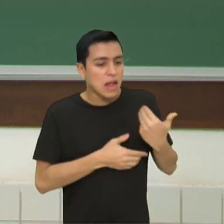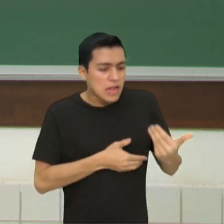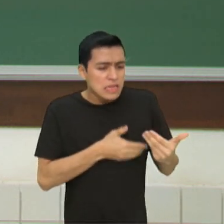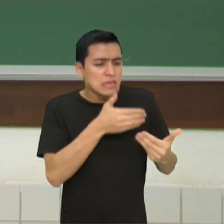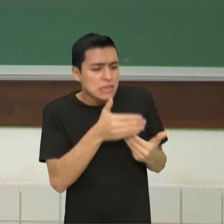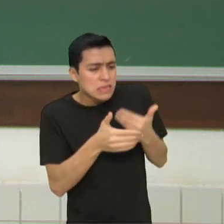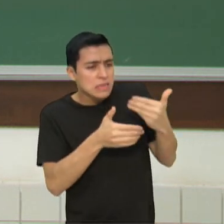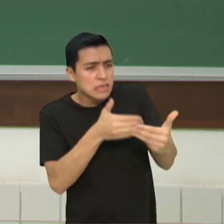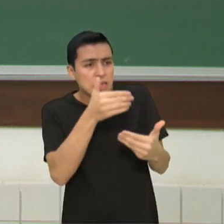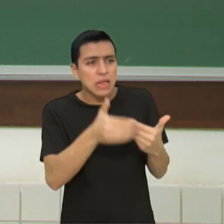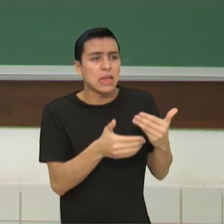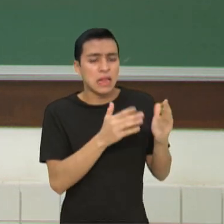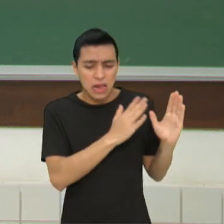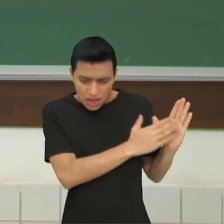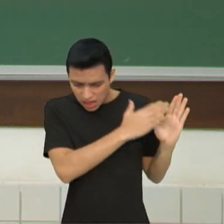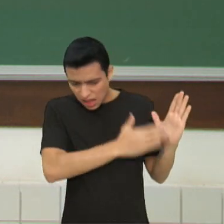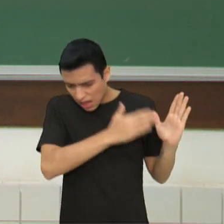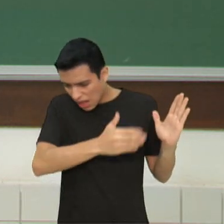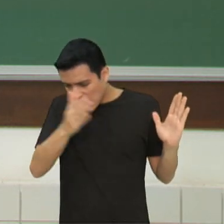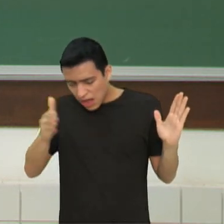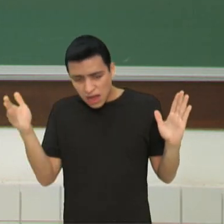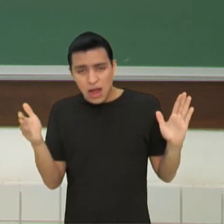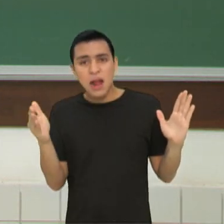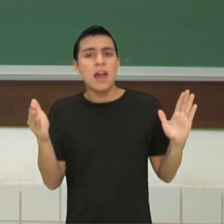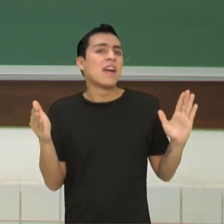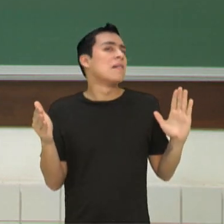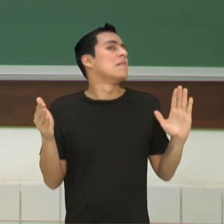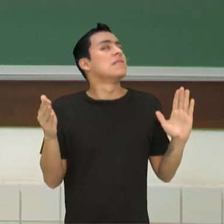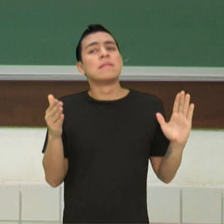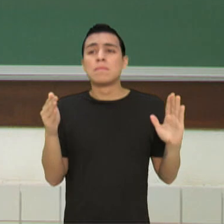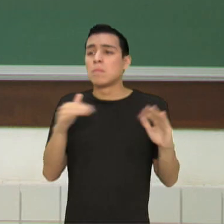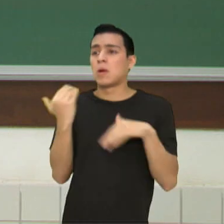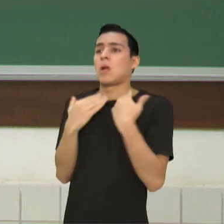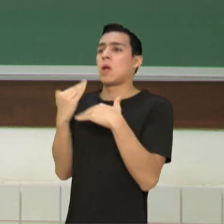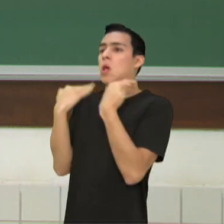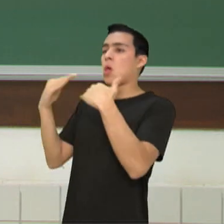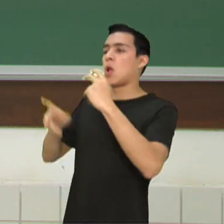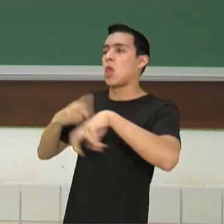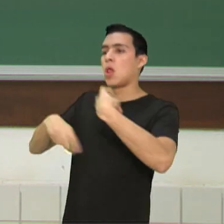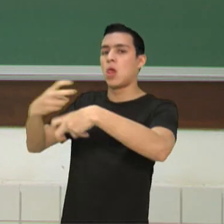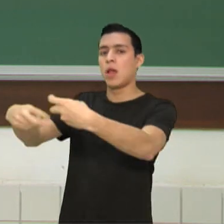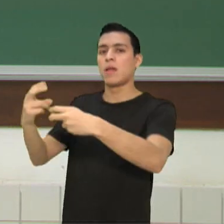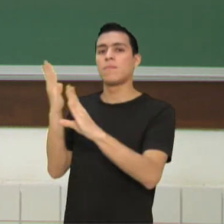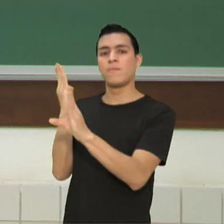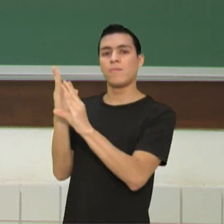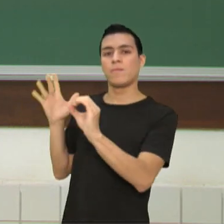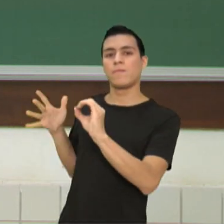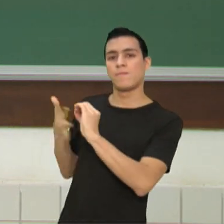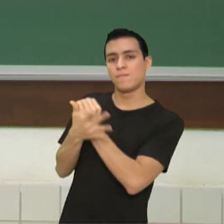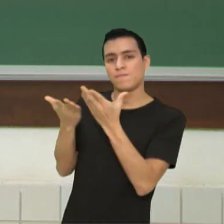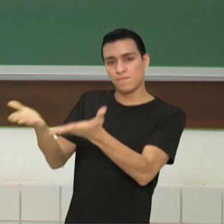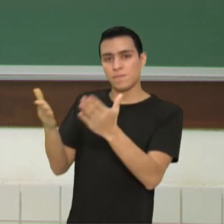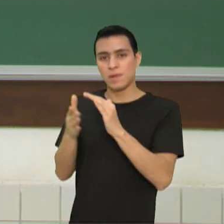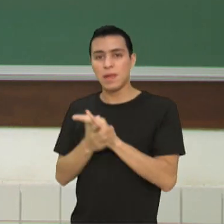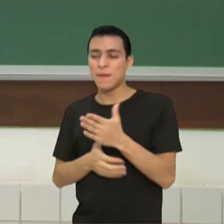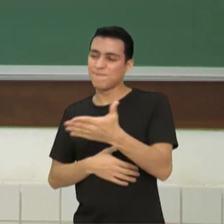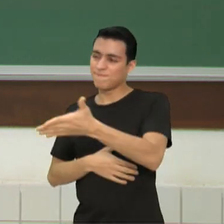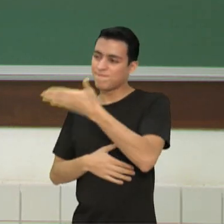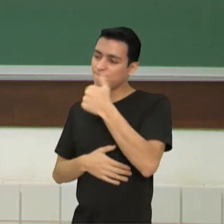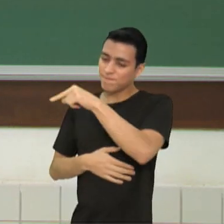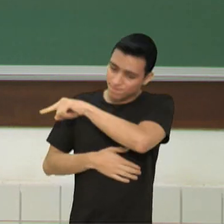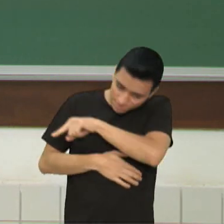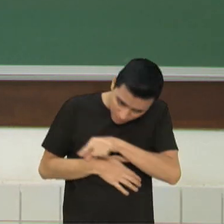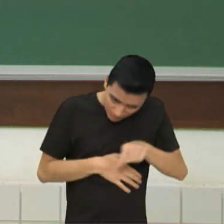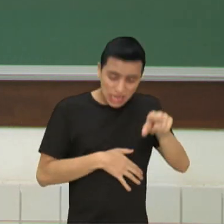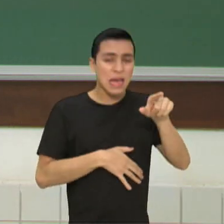processo, passando por todas as etapas, vai ter muita gente morrendo de corona nesse tempo. Então, eu vou perder